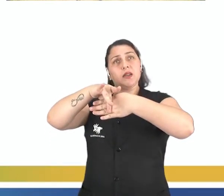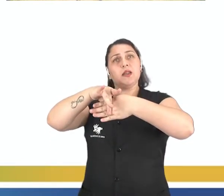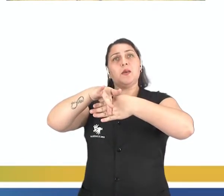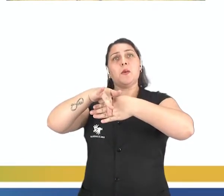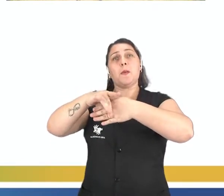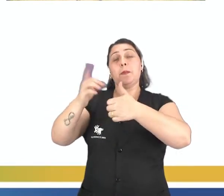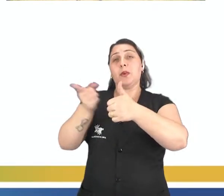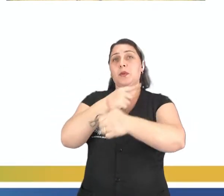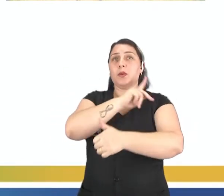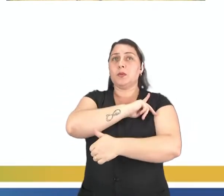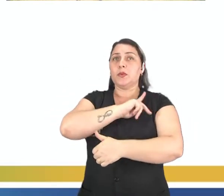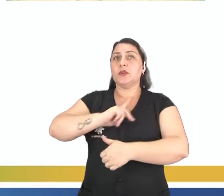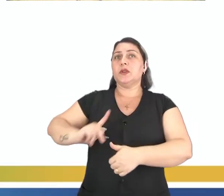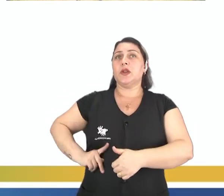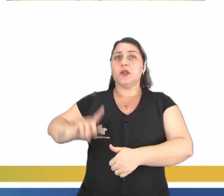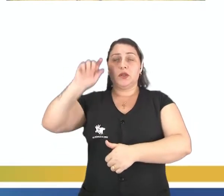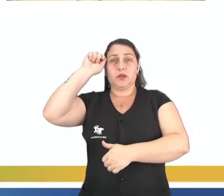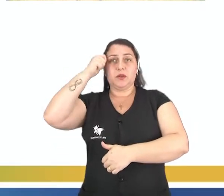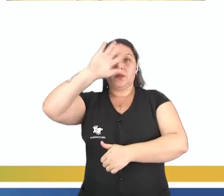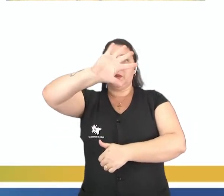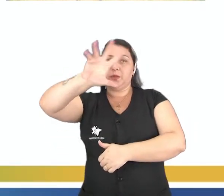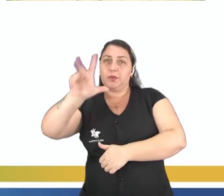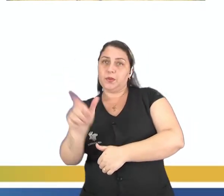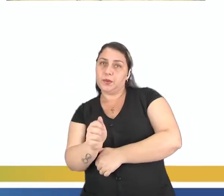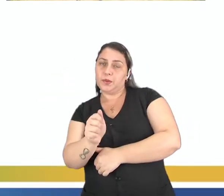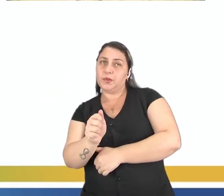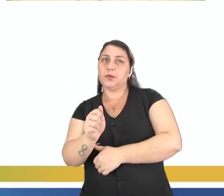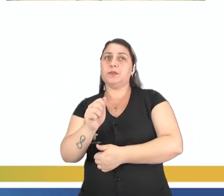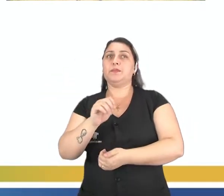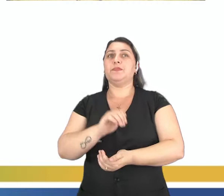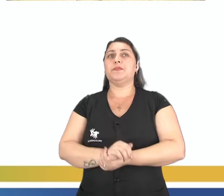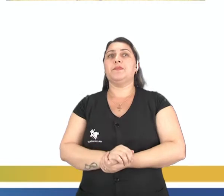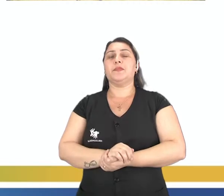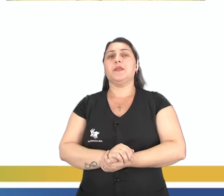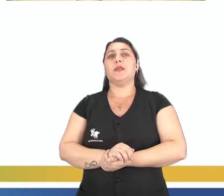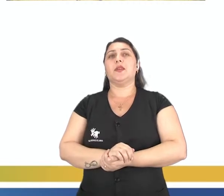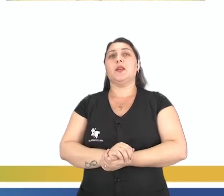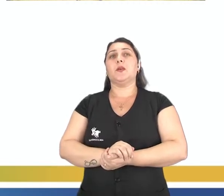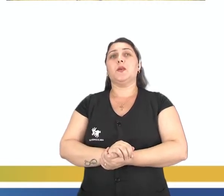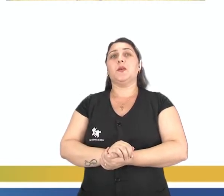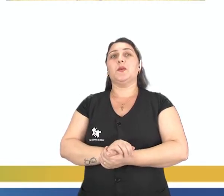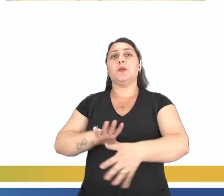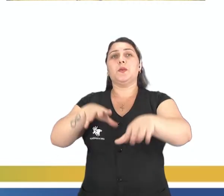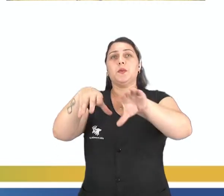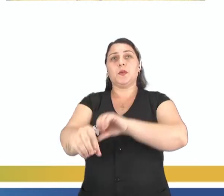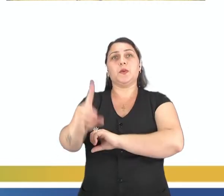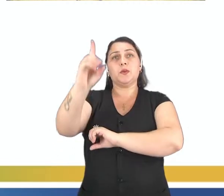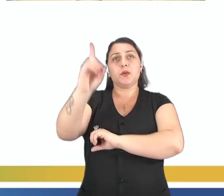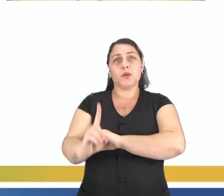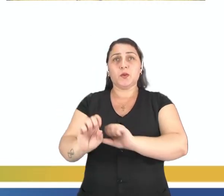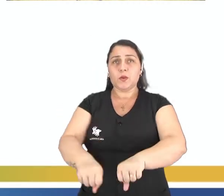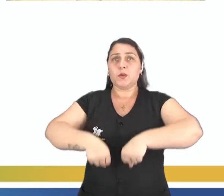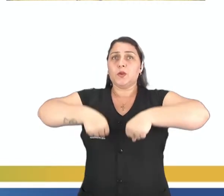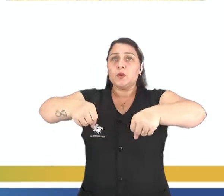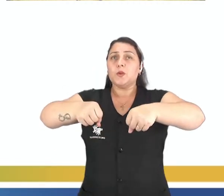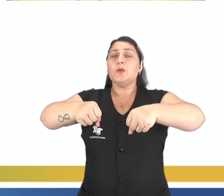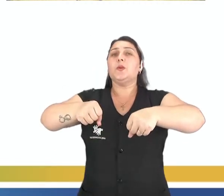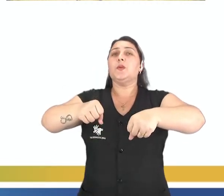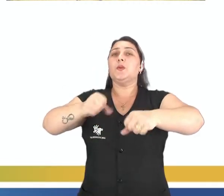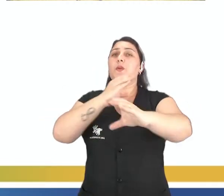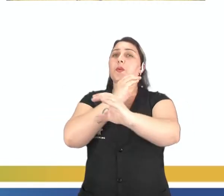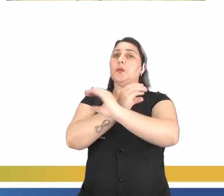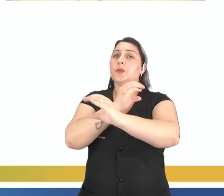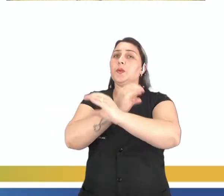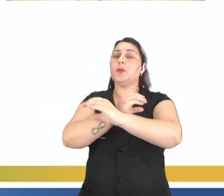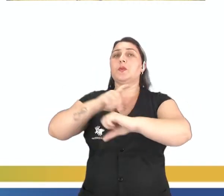se tornou o primeiro presidente negro da África do Sul. Formou-se em Direito e lutou pelos direitos civis em um país